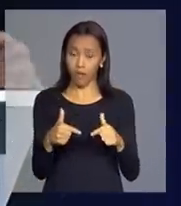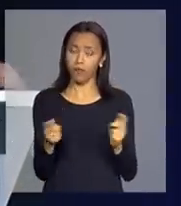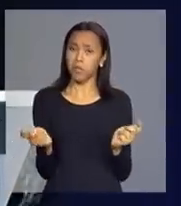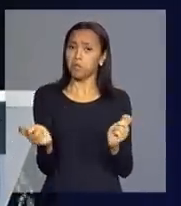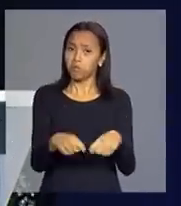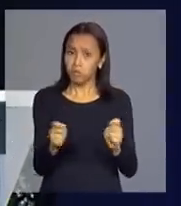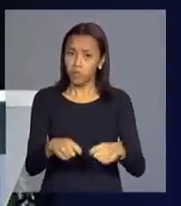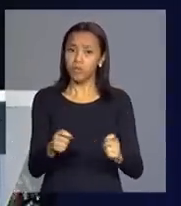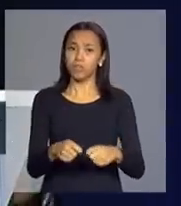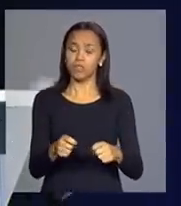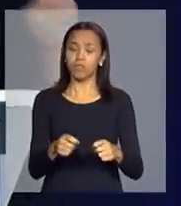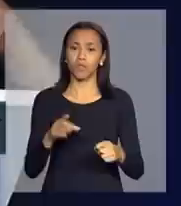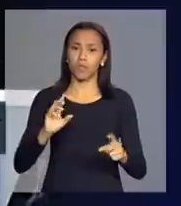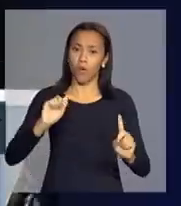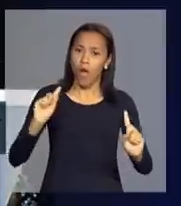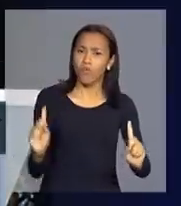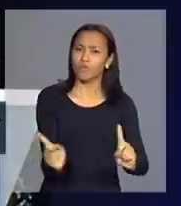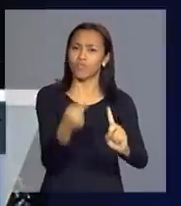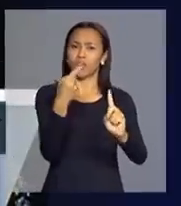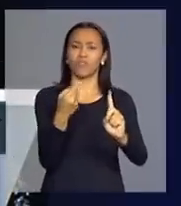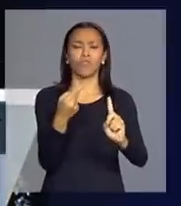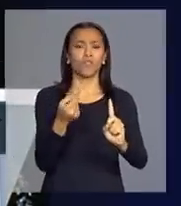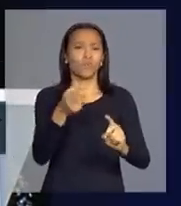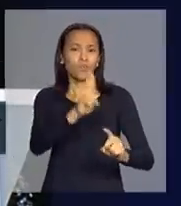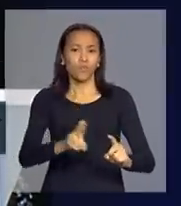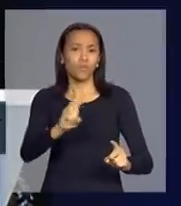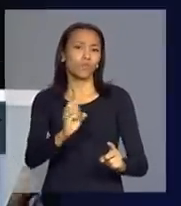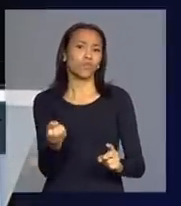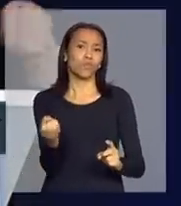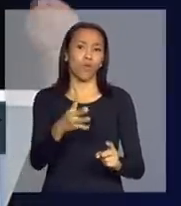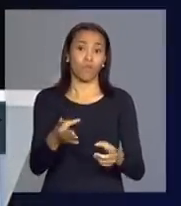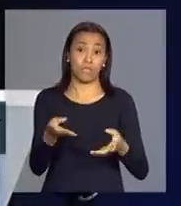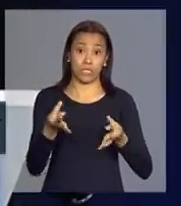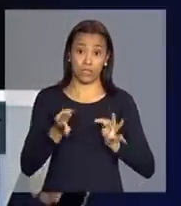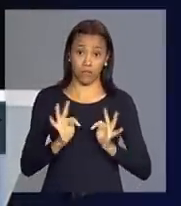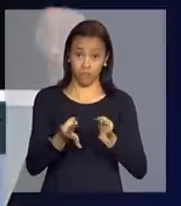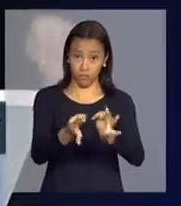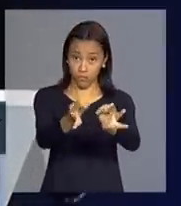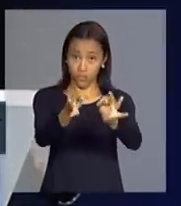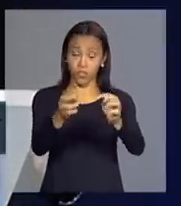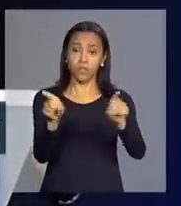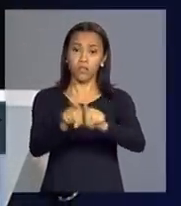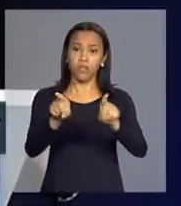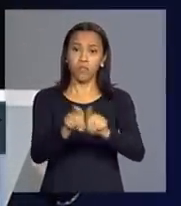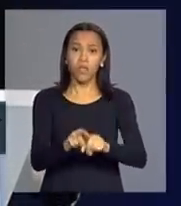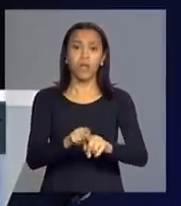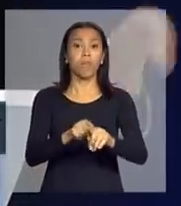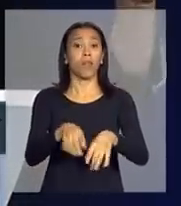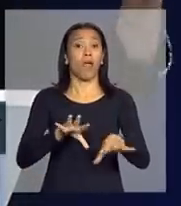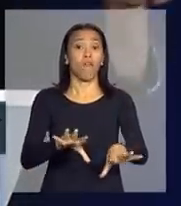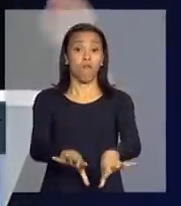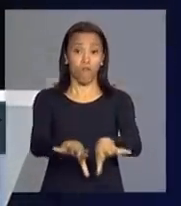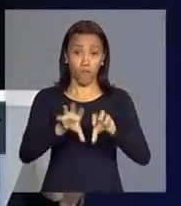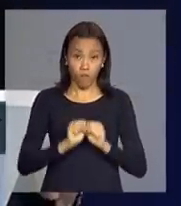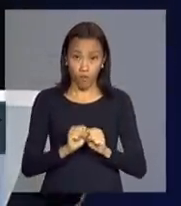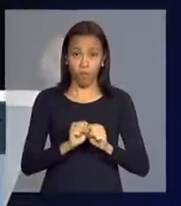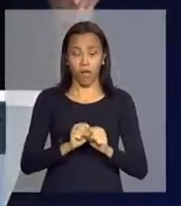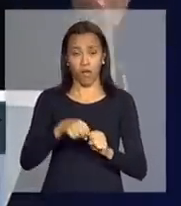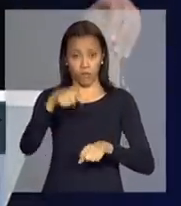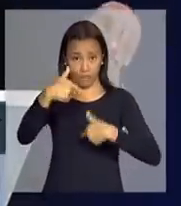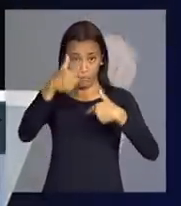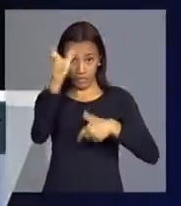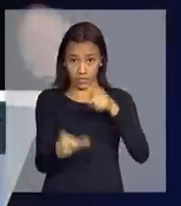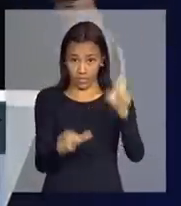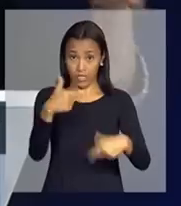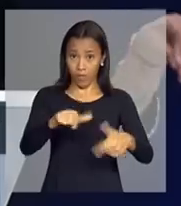frente aos desafios das novas tecnologias produtivas, mas também para formar trabalhadores que até ontem